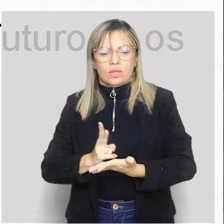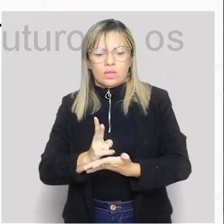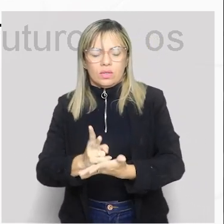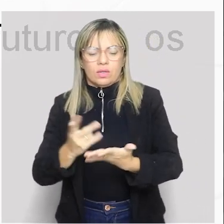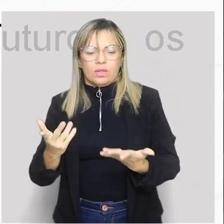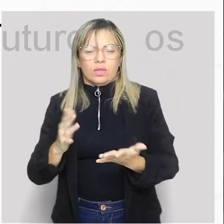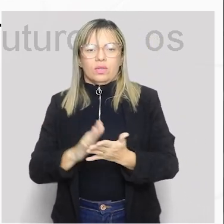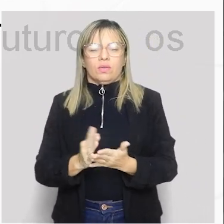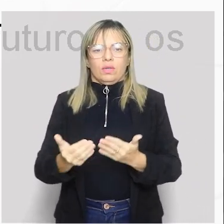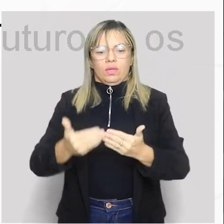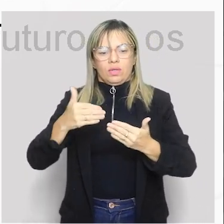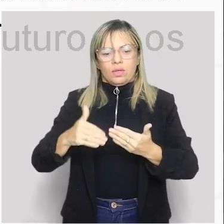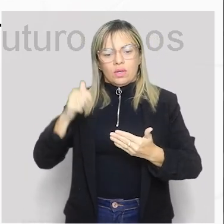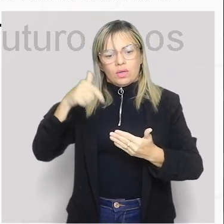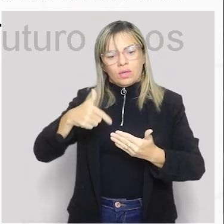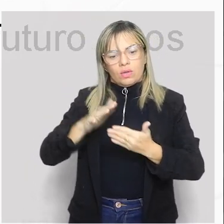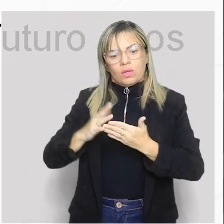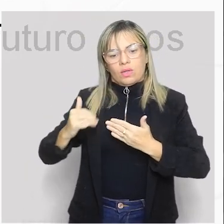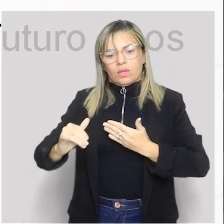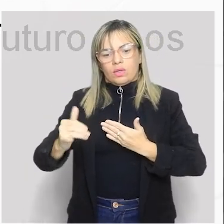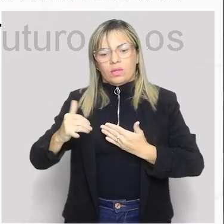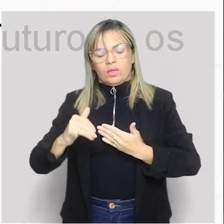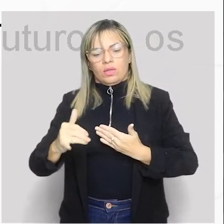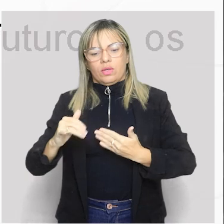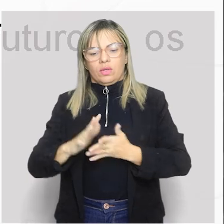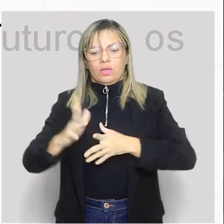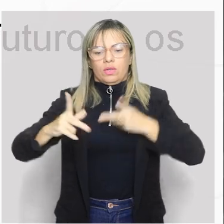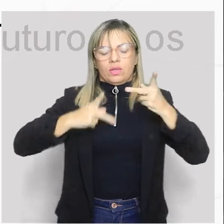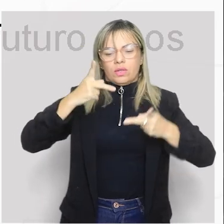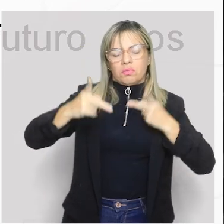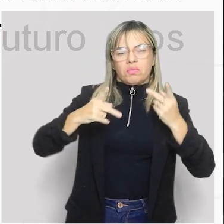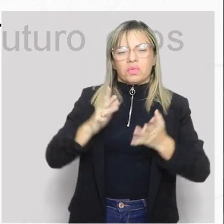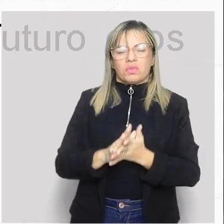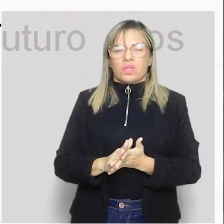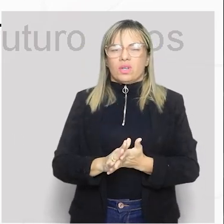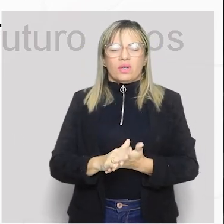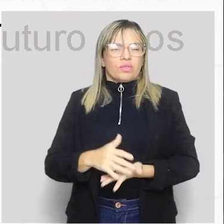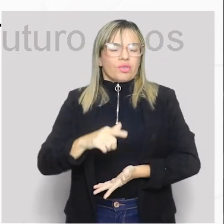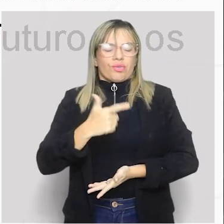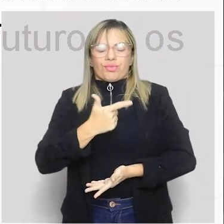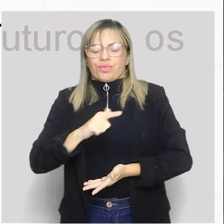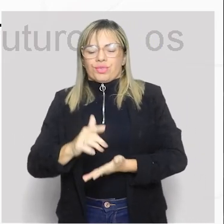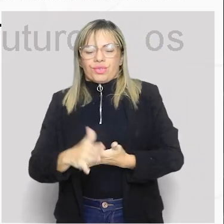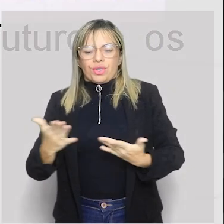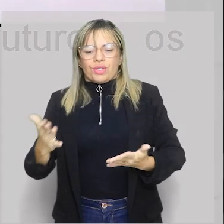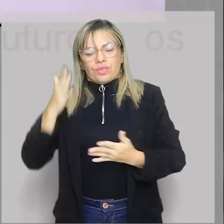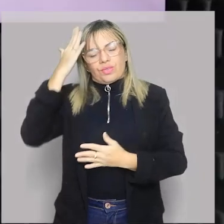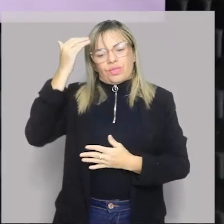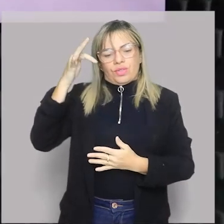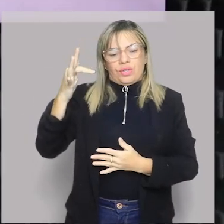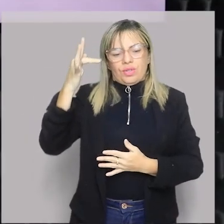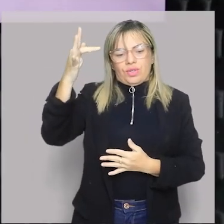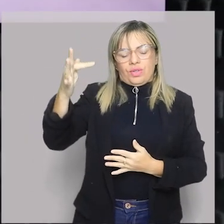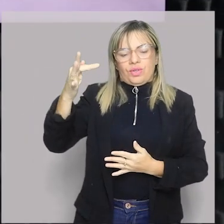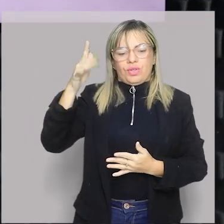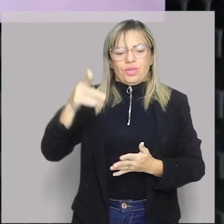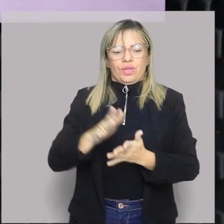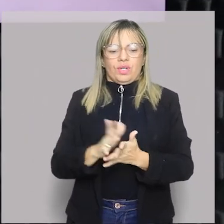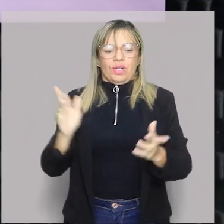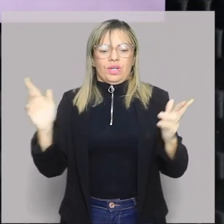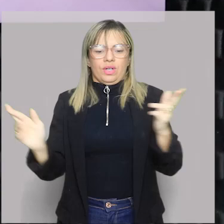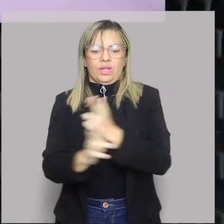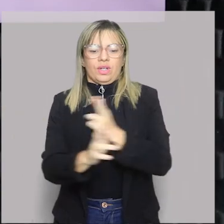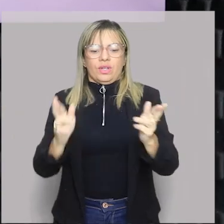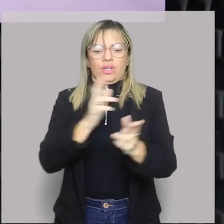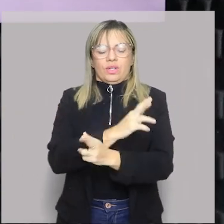off, a narração falando sobre a incerteza do futuro e os vínculos de cada um com o seu lugar